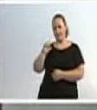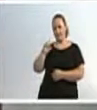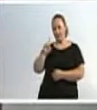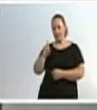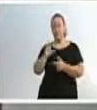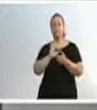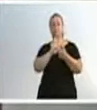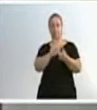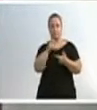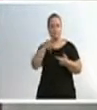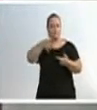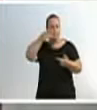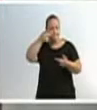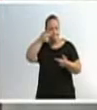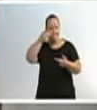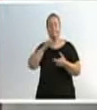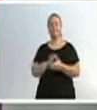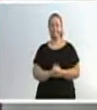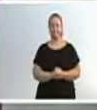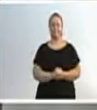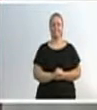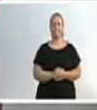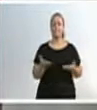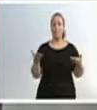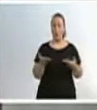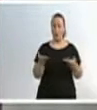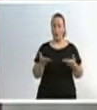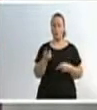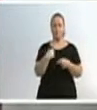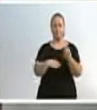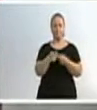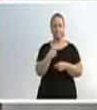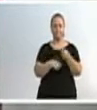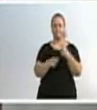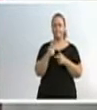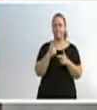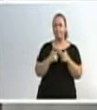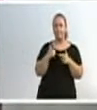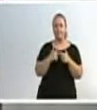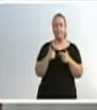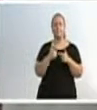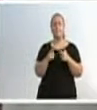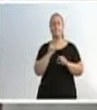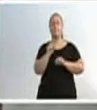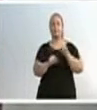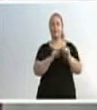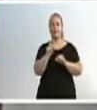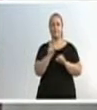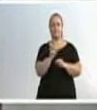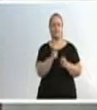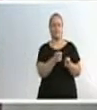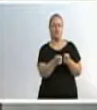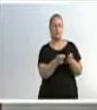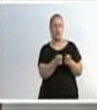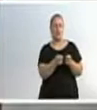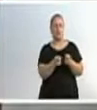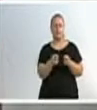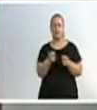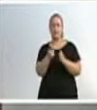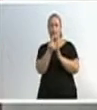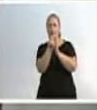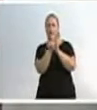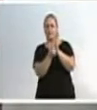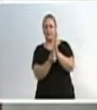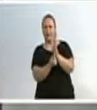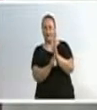realidade. Hoje, eu vejo que na administração pública, a gente pode ter um problema de gerência ou um problema da questão orçamentária. A questão do